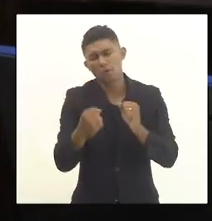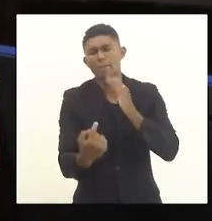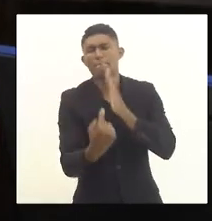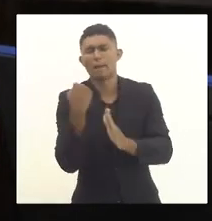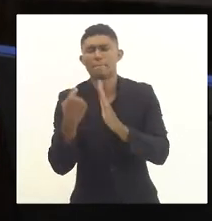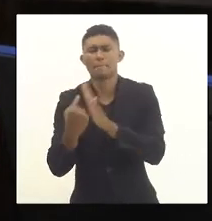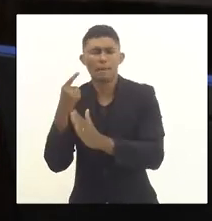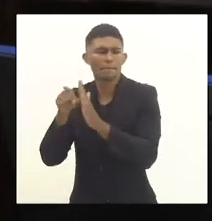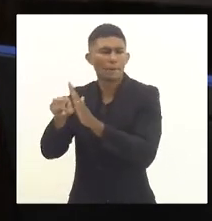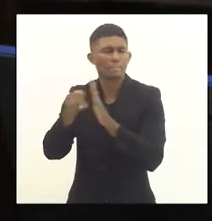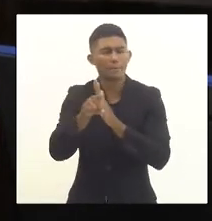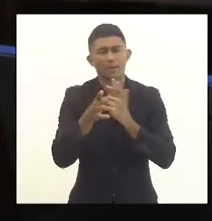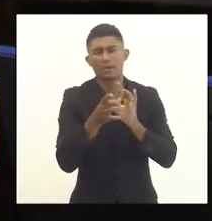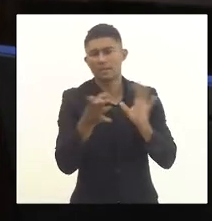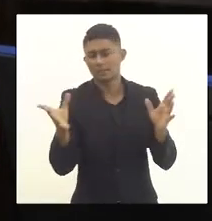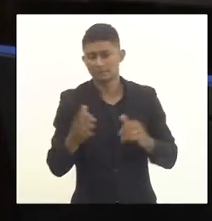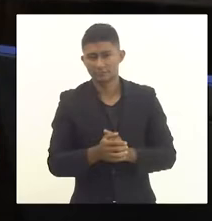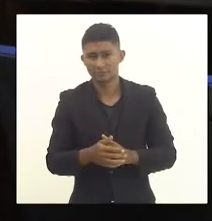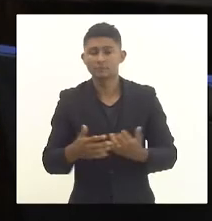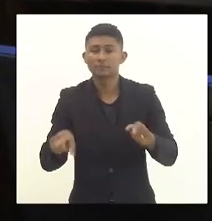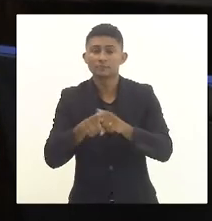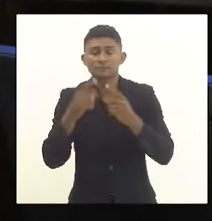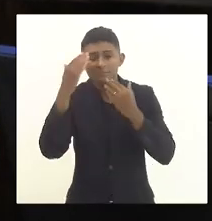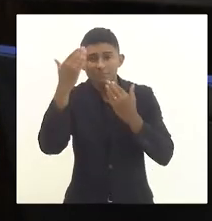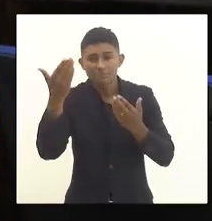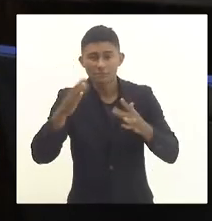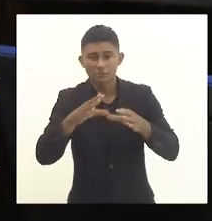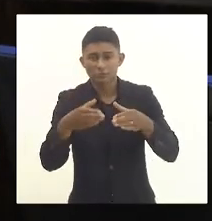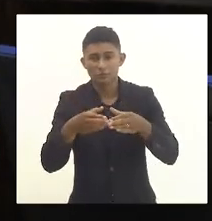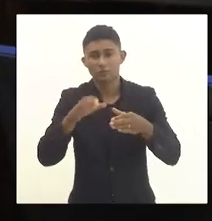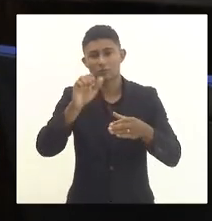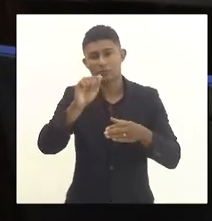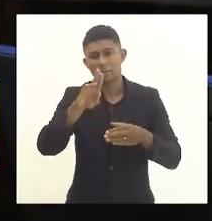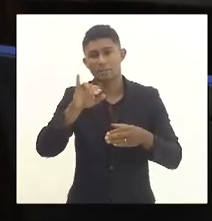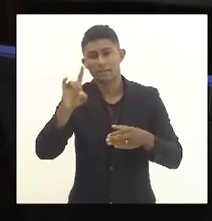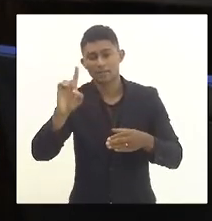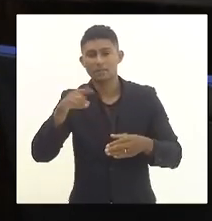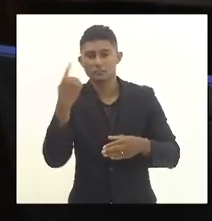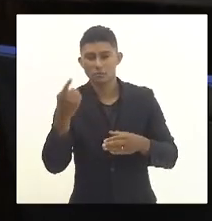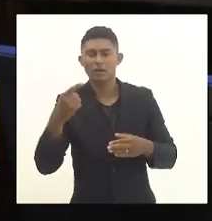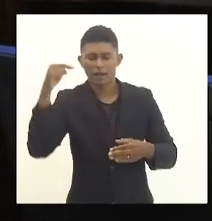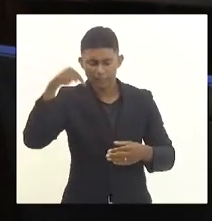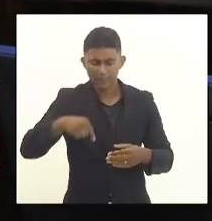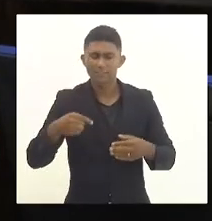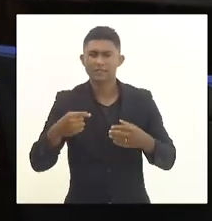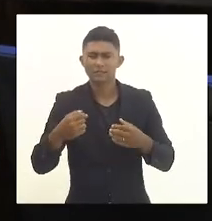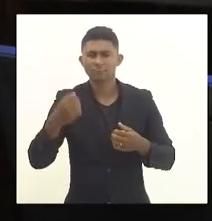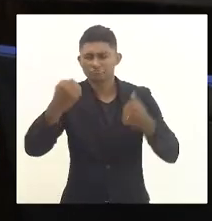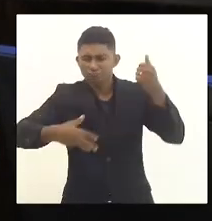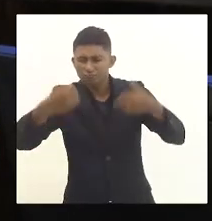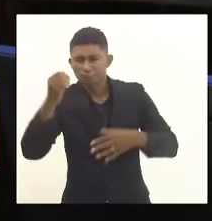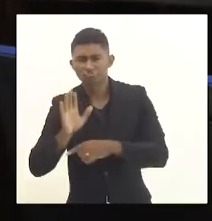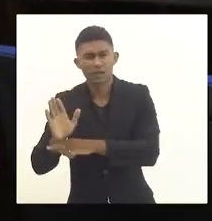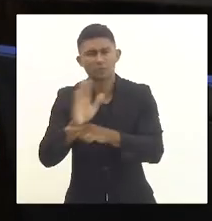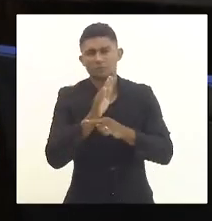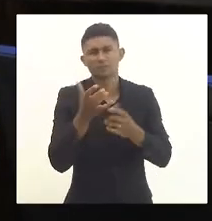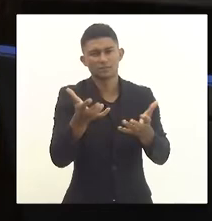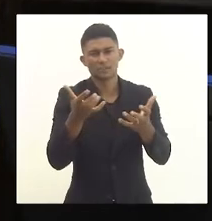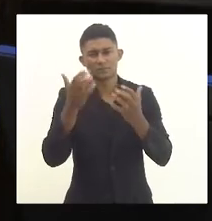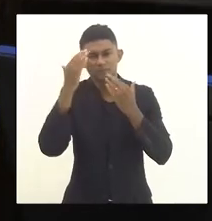agradecer a presença aqui, dizer que a BDI está à disposição, inclusive, de cada um dos municípios aqui presentes, das empresas também. Muito obrigado,